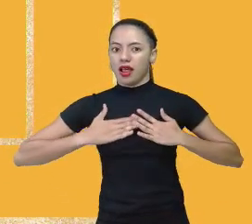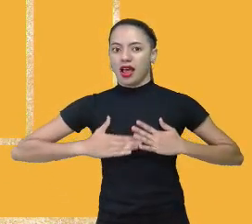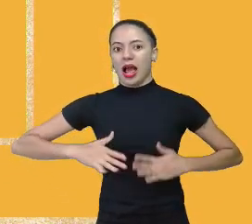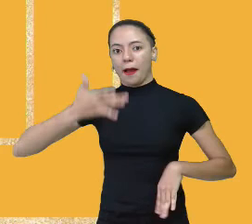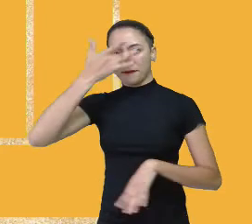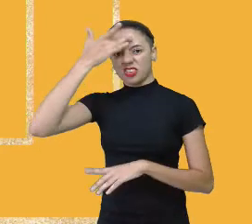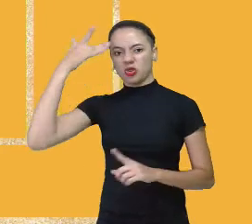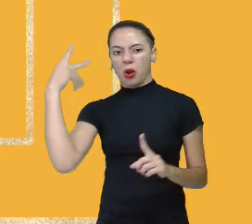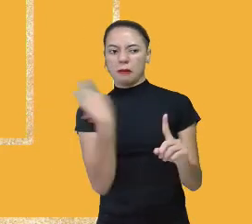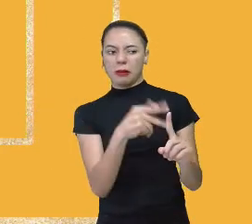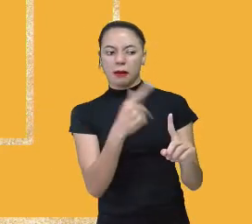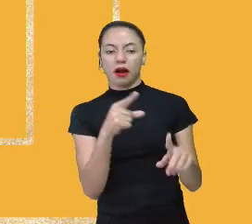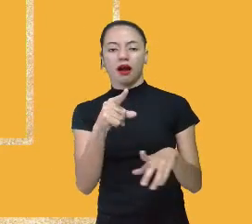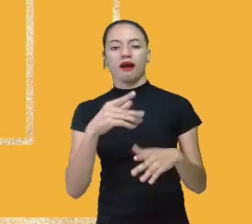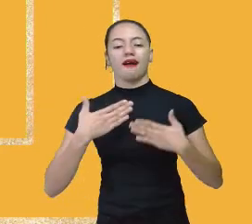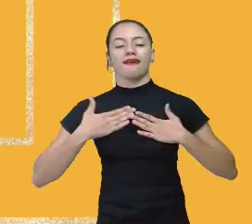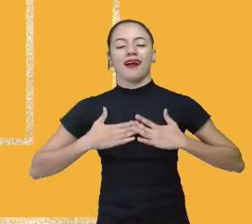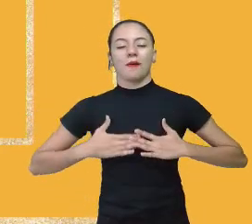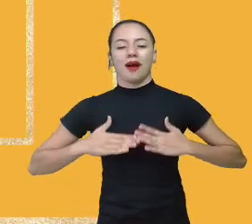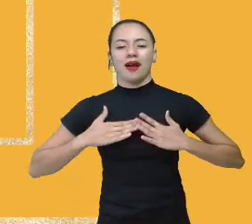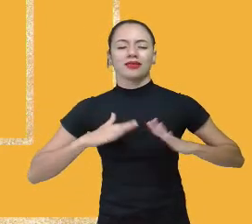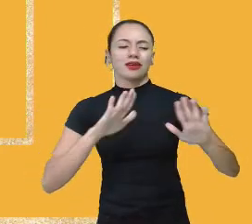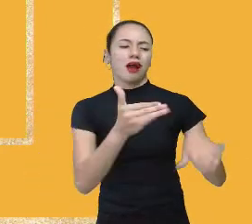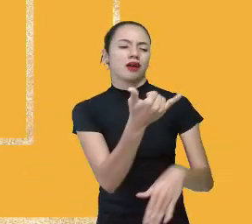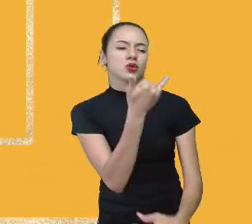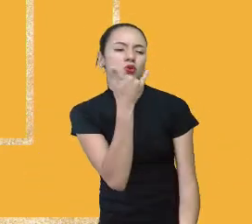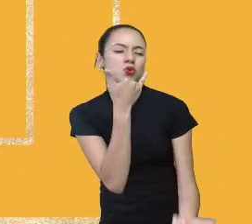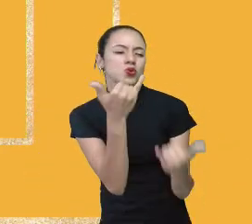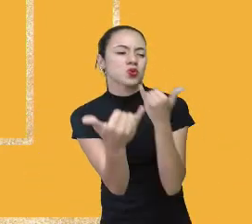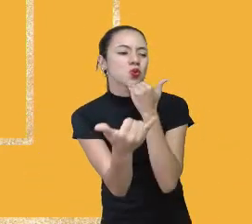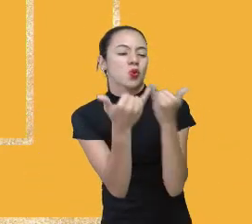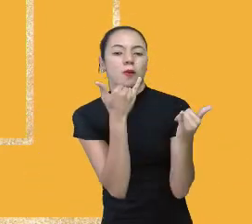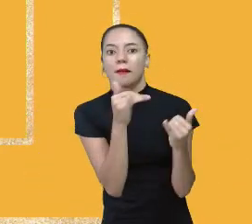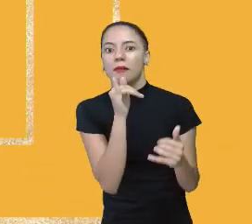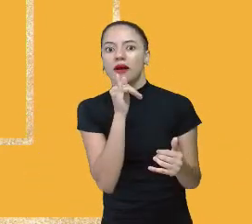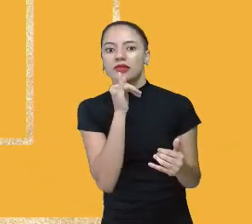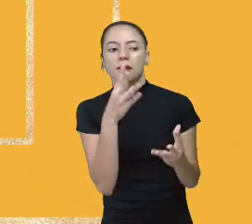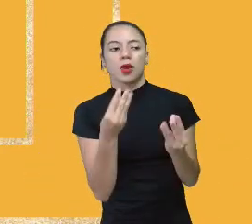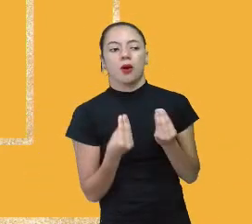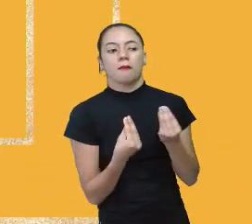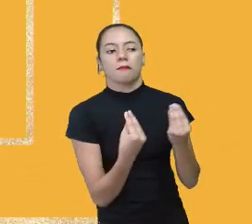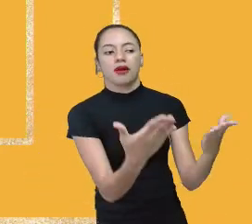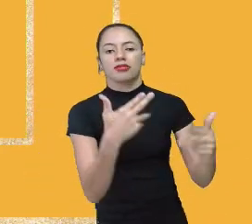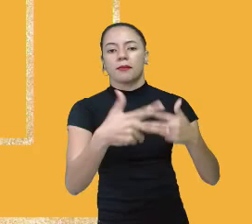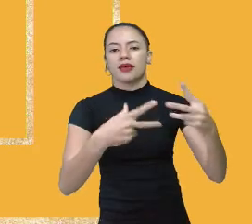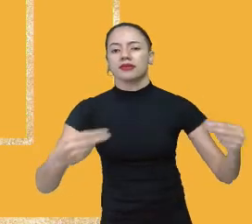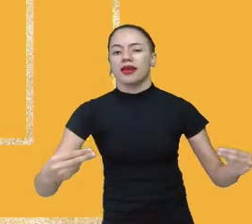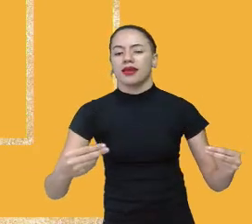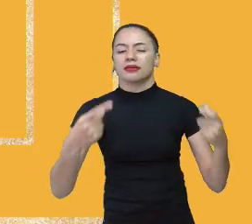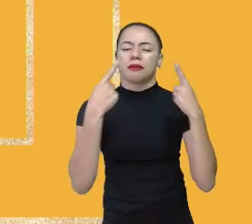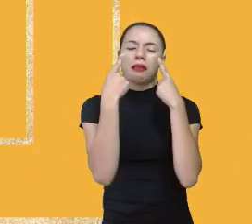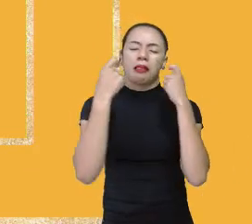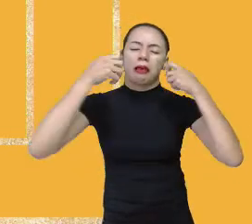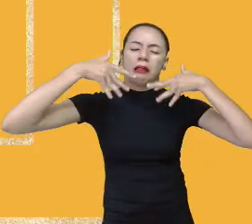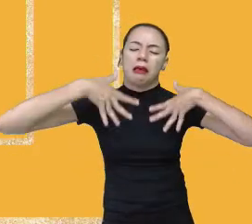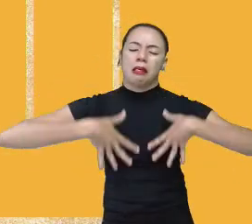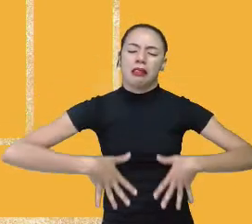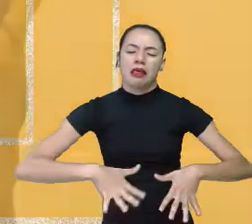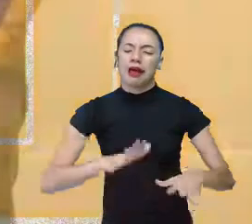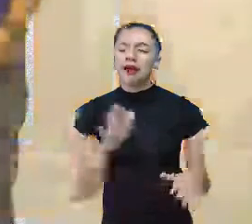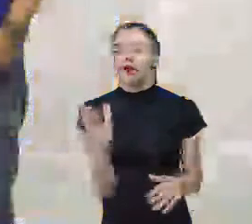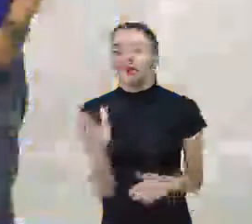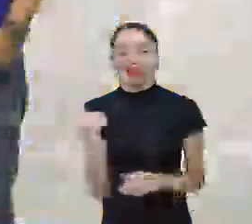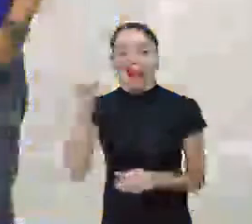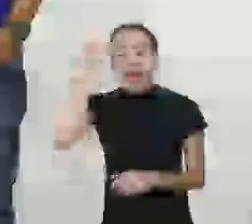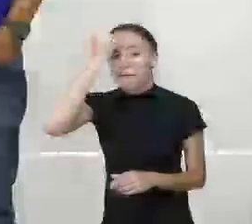período da calmaria. É a fase do perdão, aquilo de mandar presentes, de chorar, de se arrepender, de dizer que vai mudar,